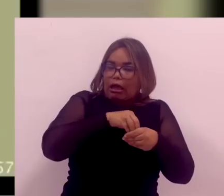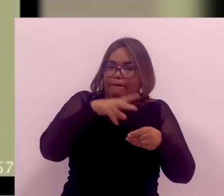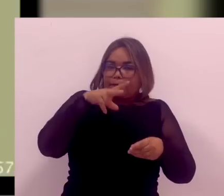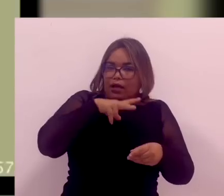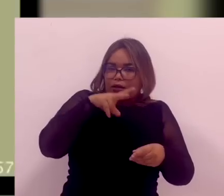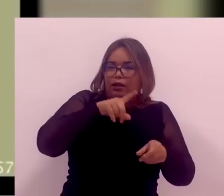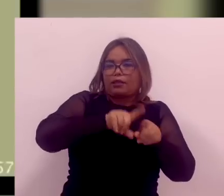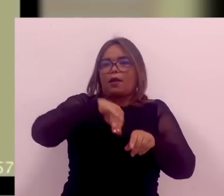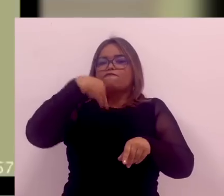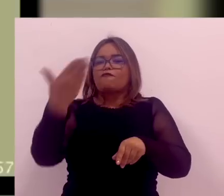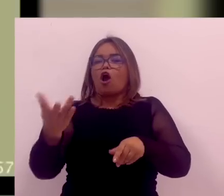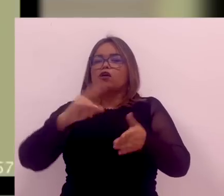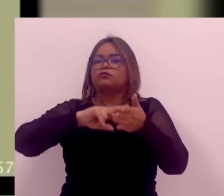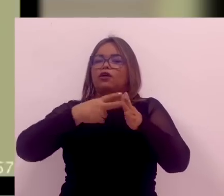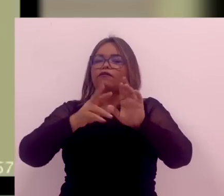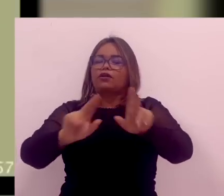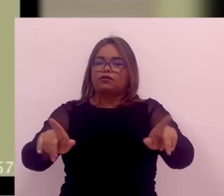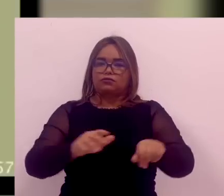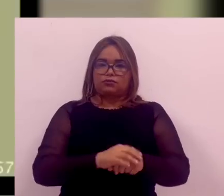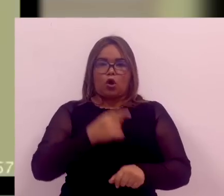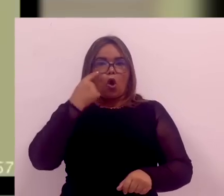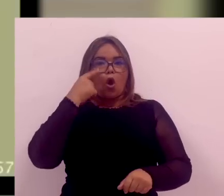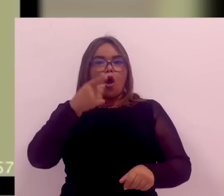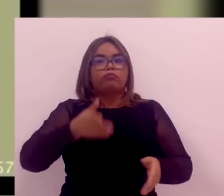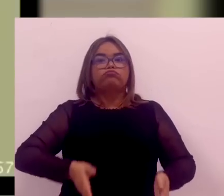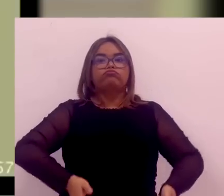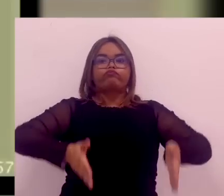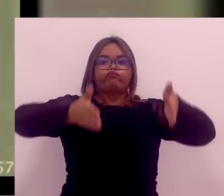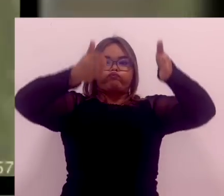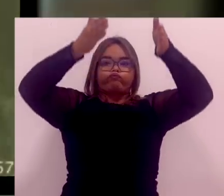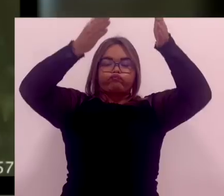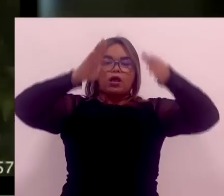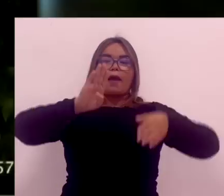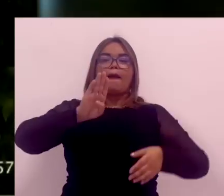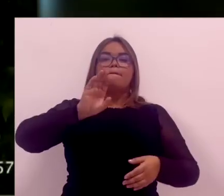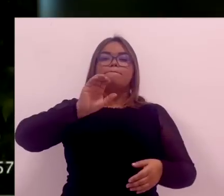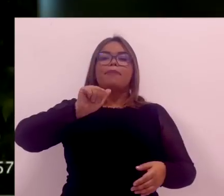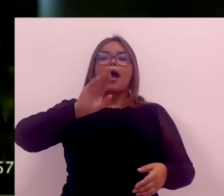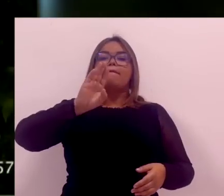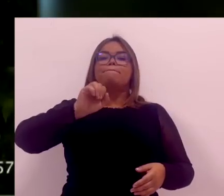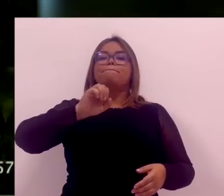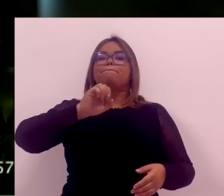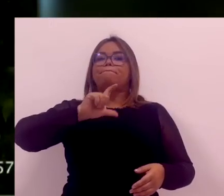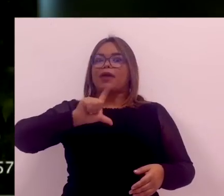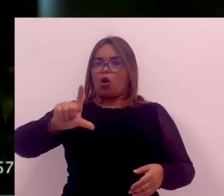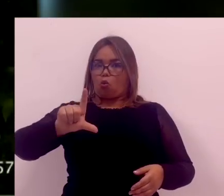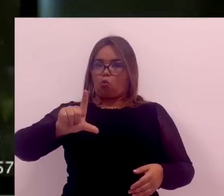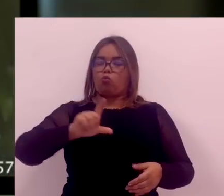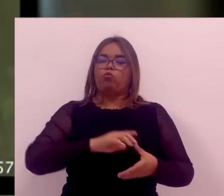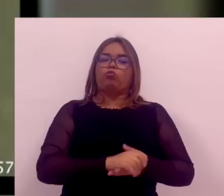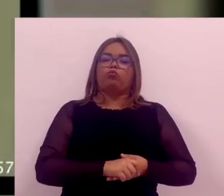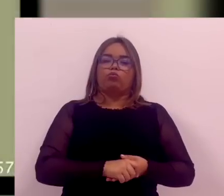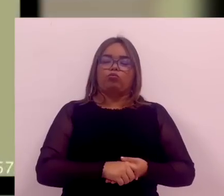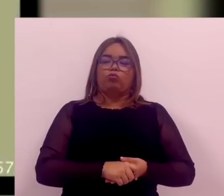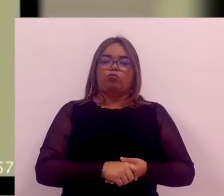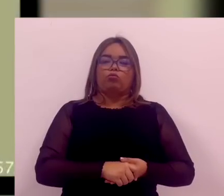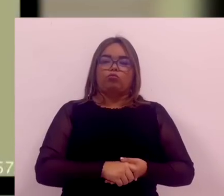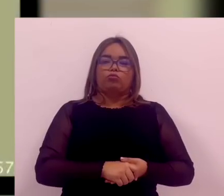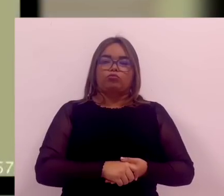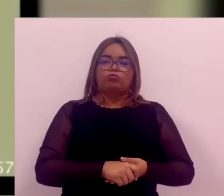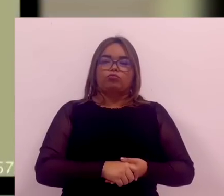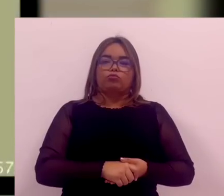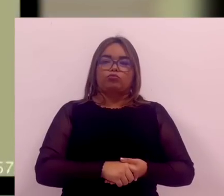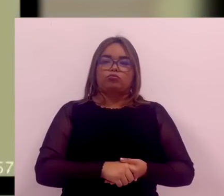e um significado exotérico. Então o que isso representa? Aí está a Torre de Babel, certo? Agora, como